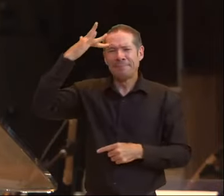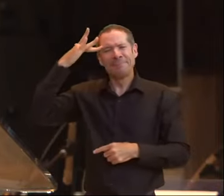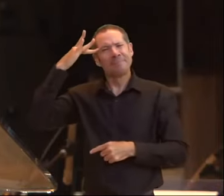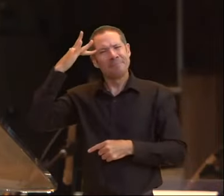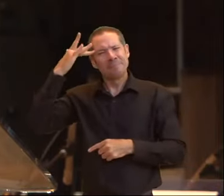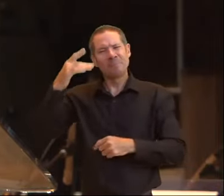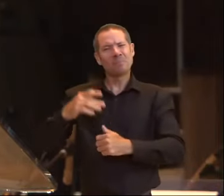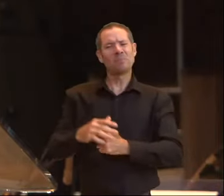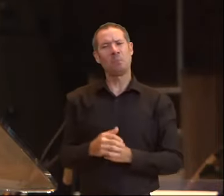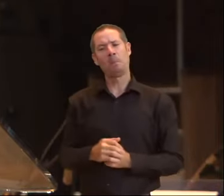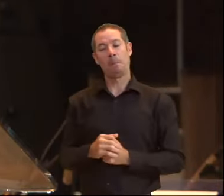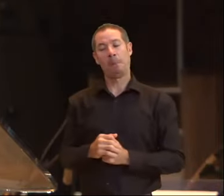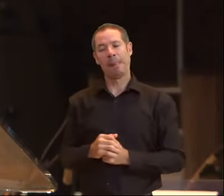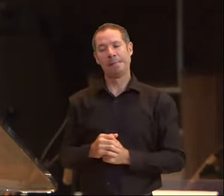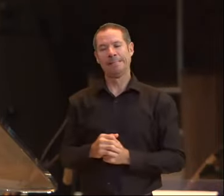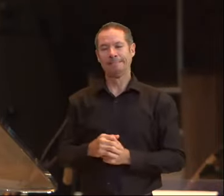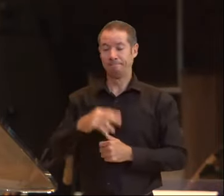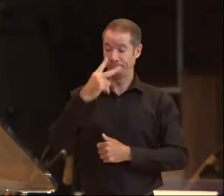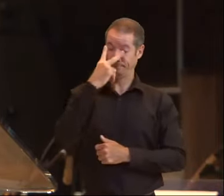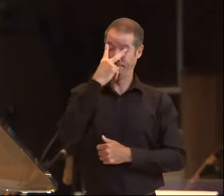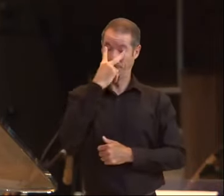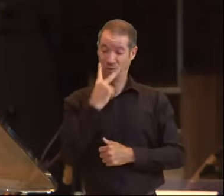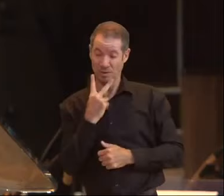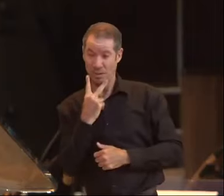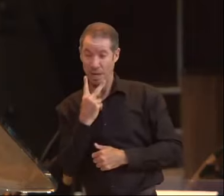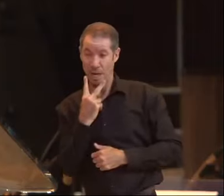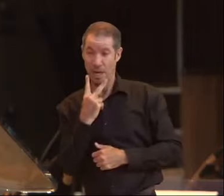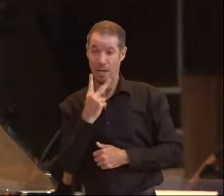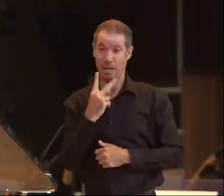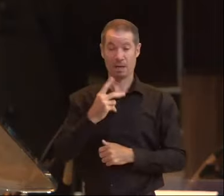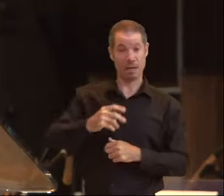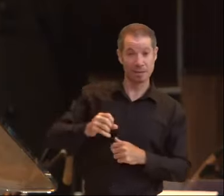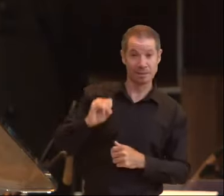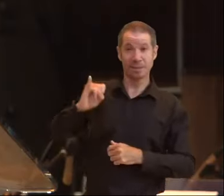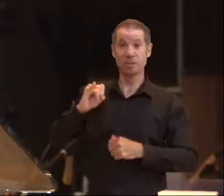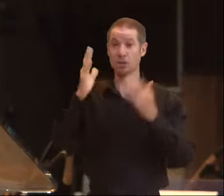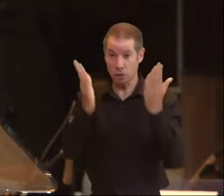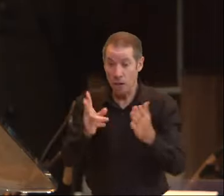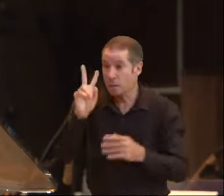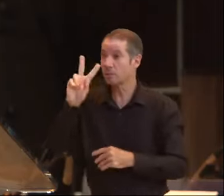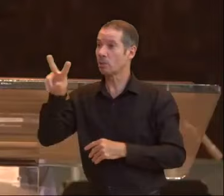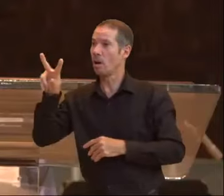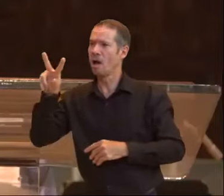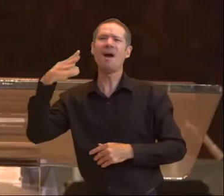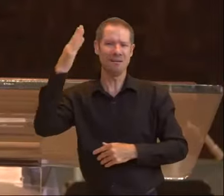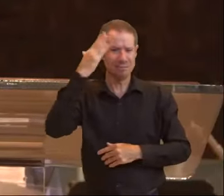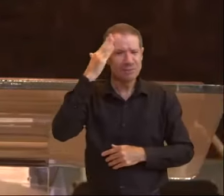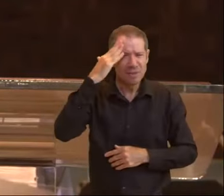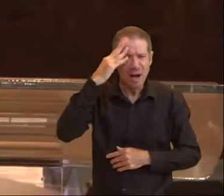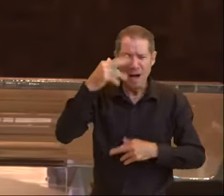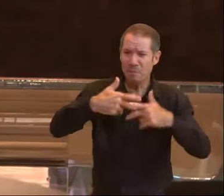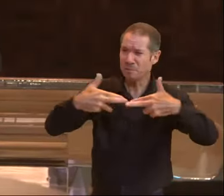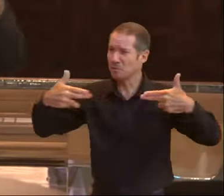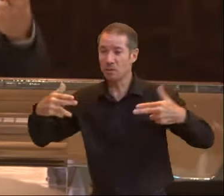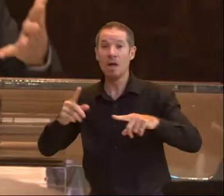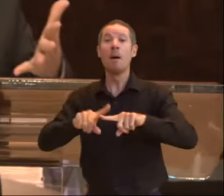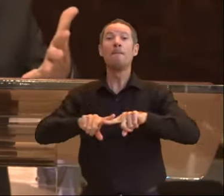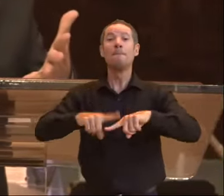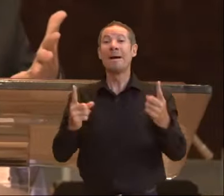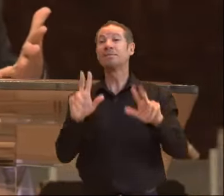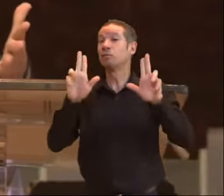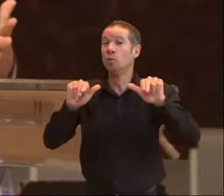ela é cega, depois de já ter enxergado, ela já sabe como as coisas são. Mas quem